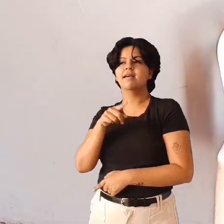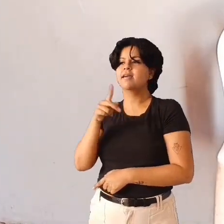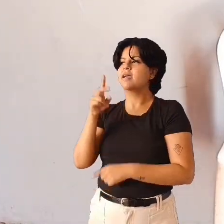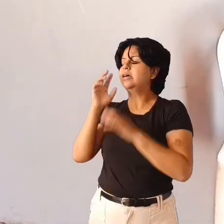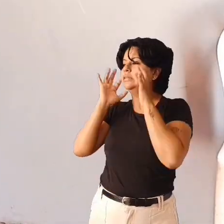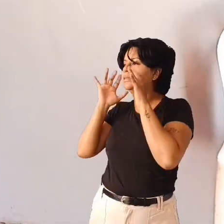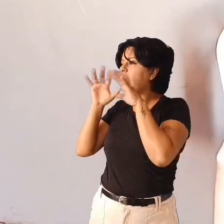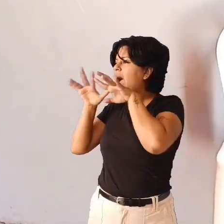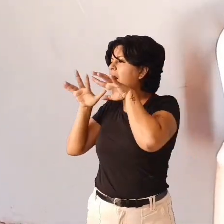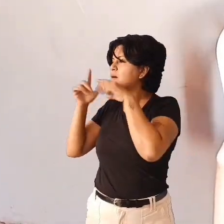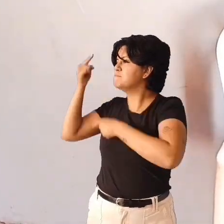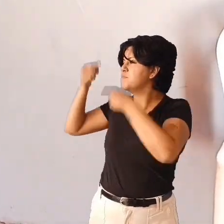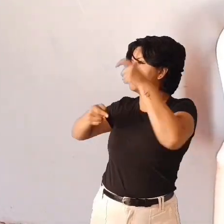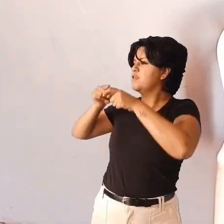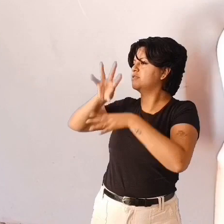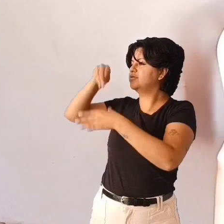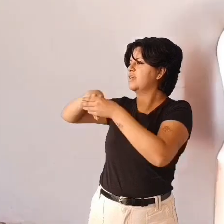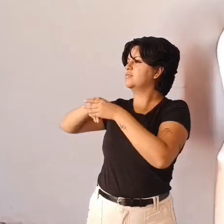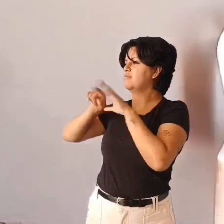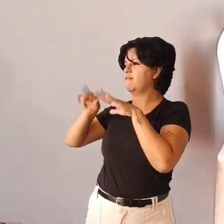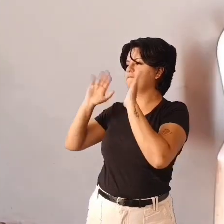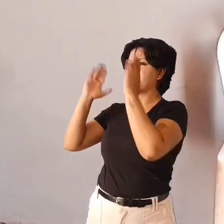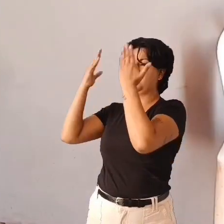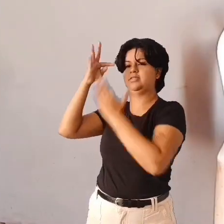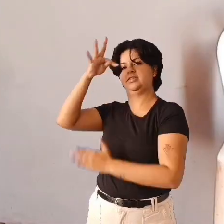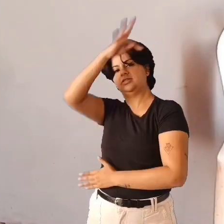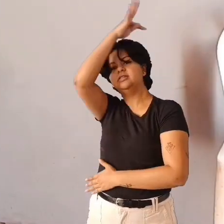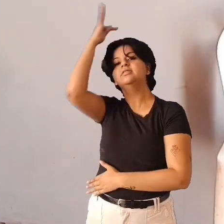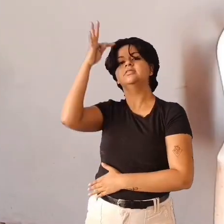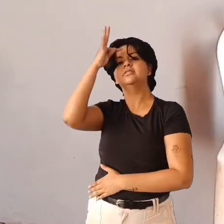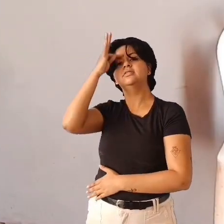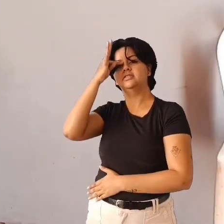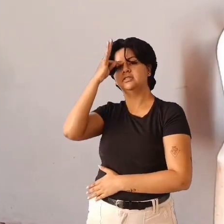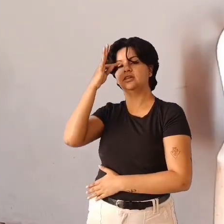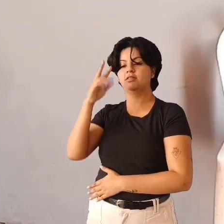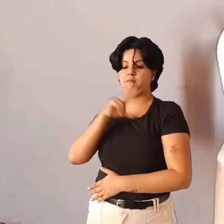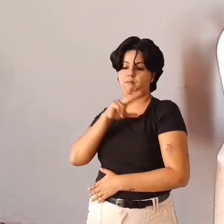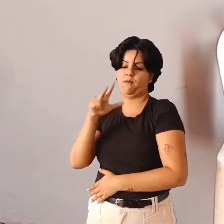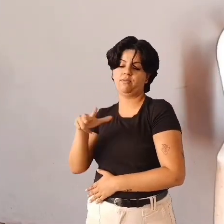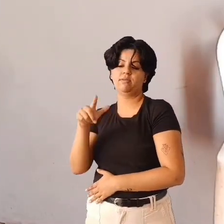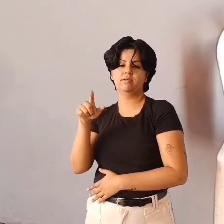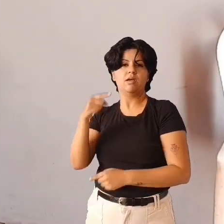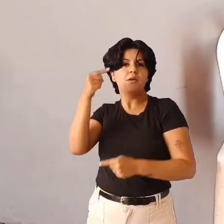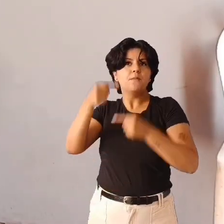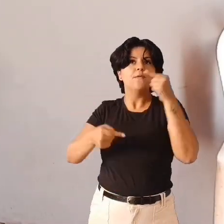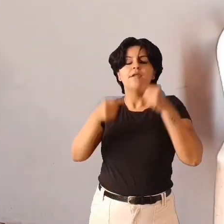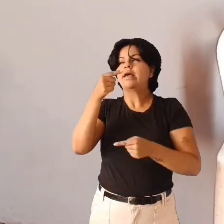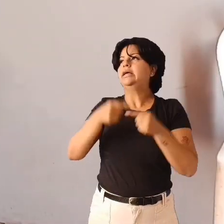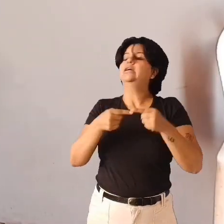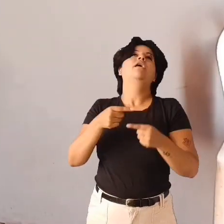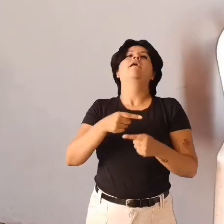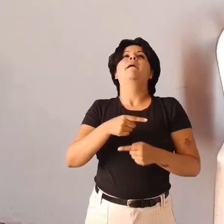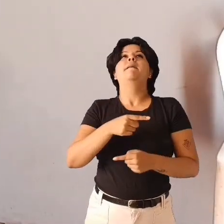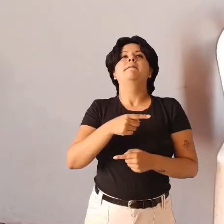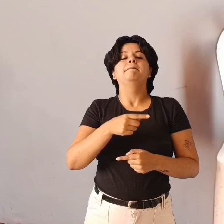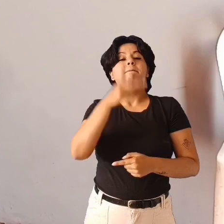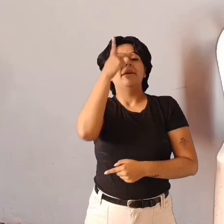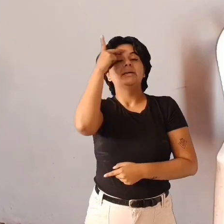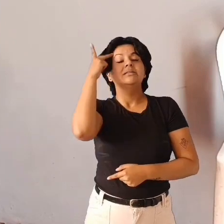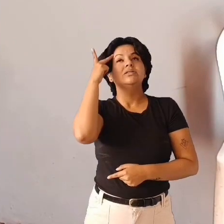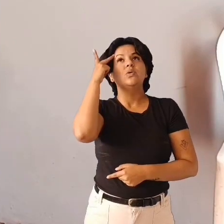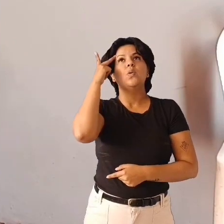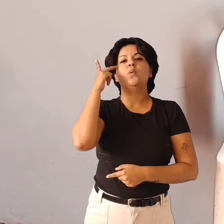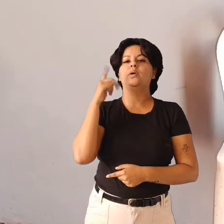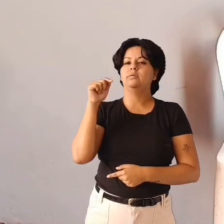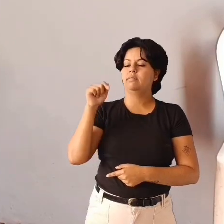uma festa onde todos os olhares políticos estão dentro dela. Se você imaginar o tanto de político que tem aqui no dia 25 de